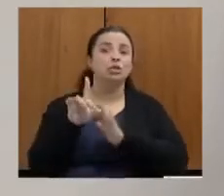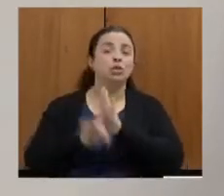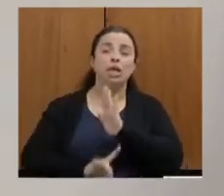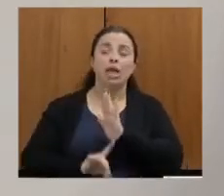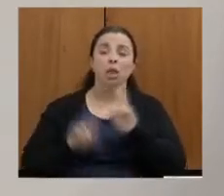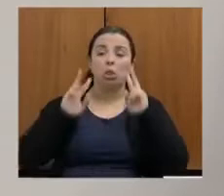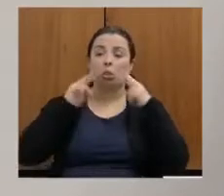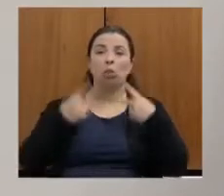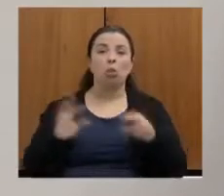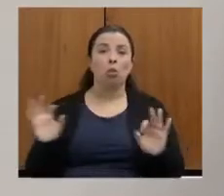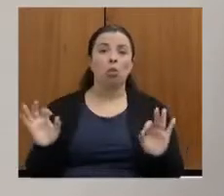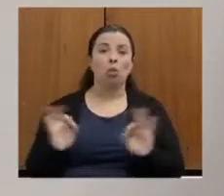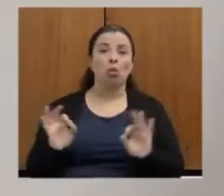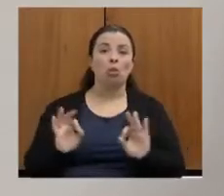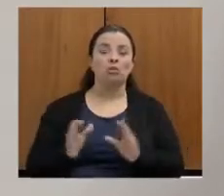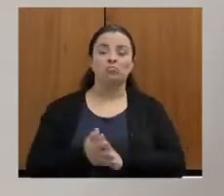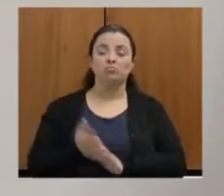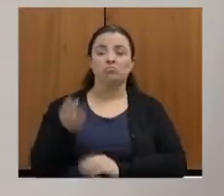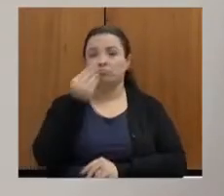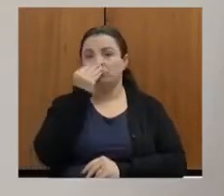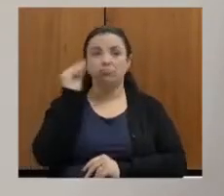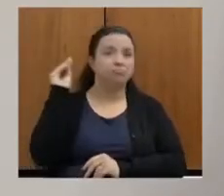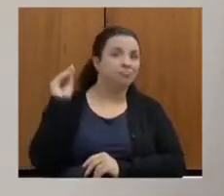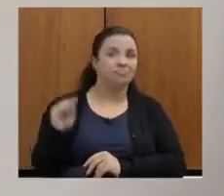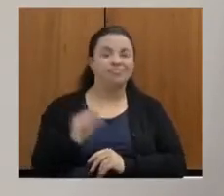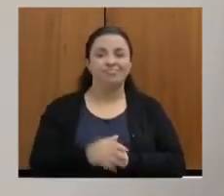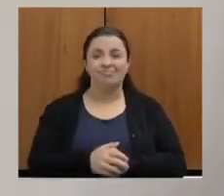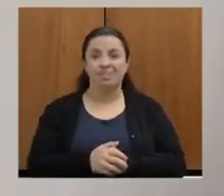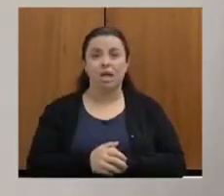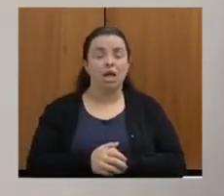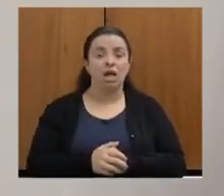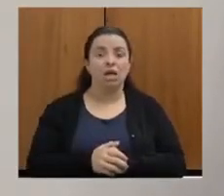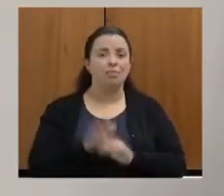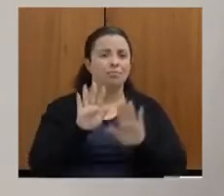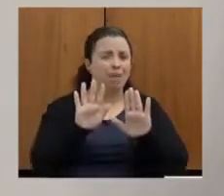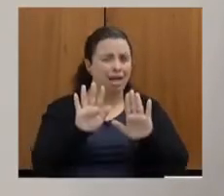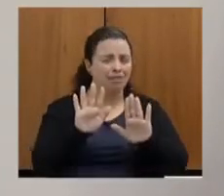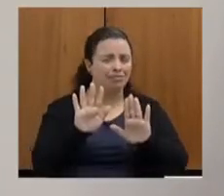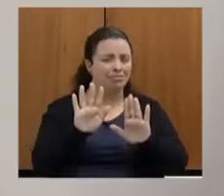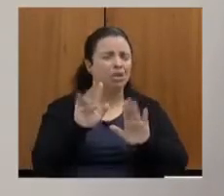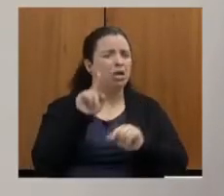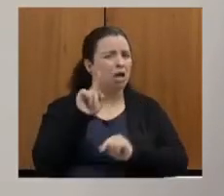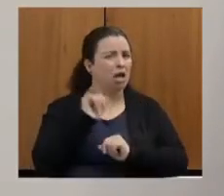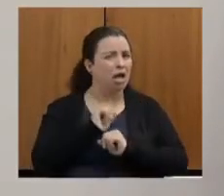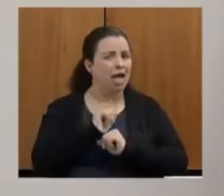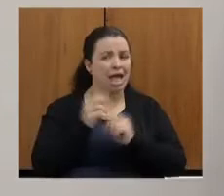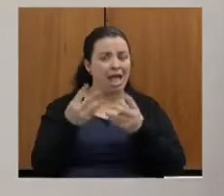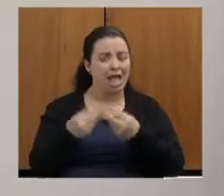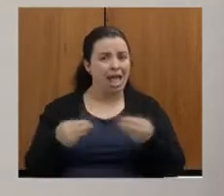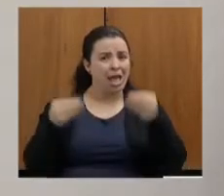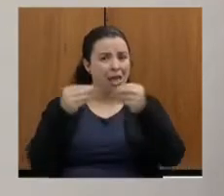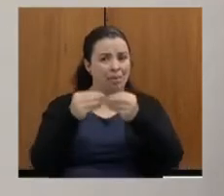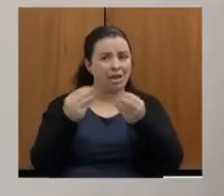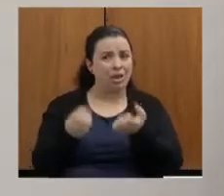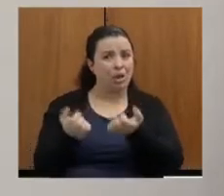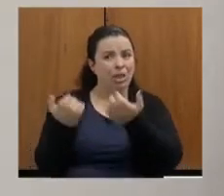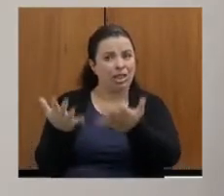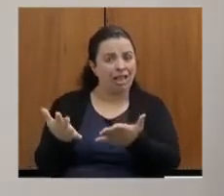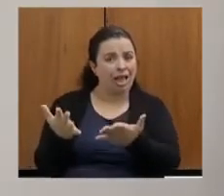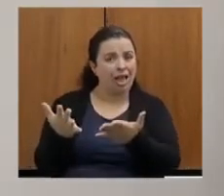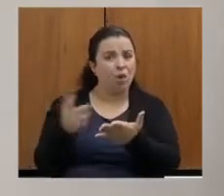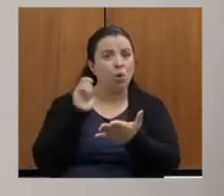atingidas em que Pese não a reparação que devolva o que a Vale SA Mark